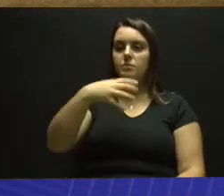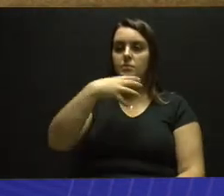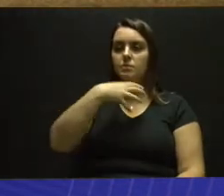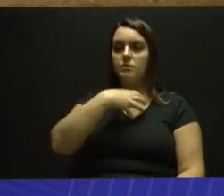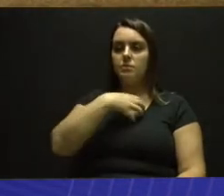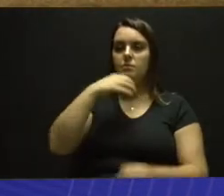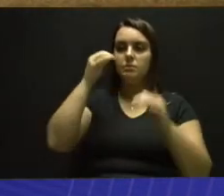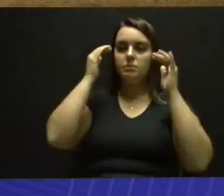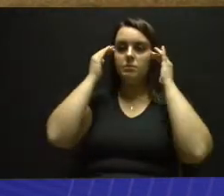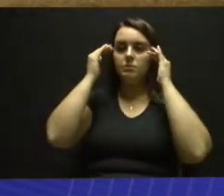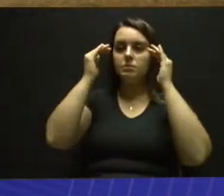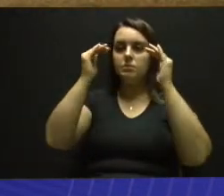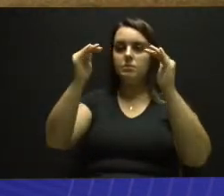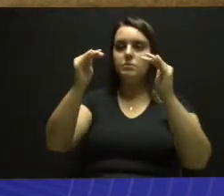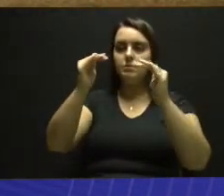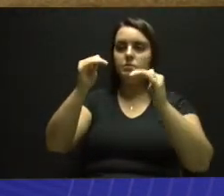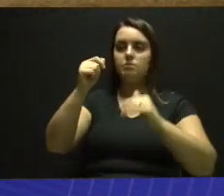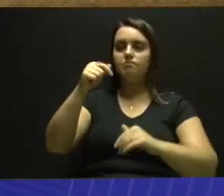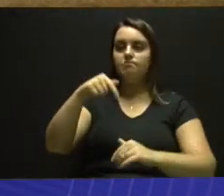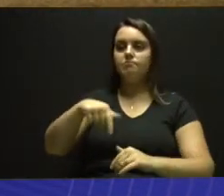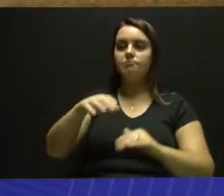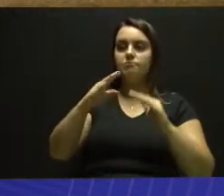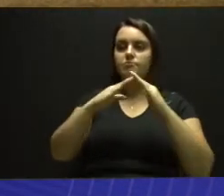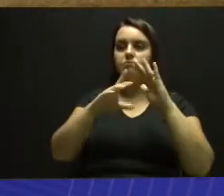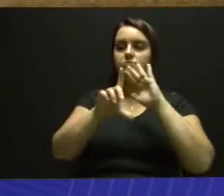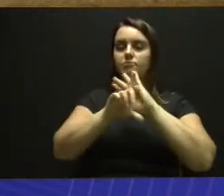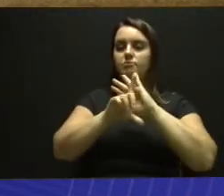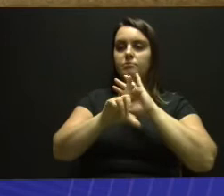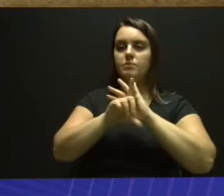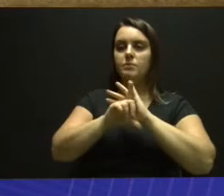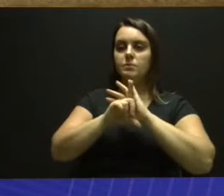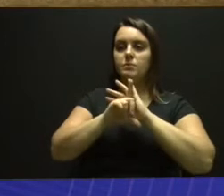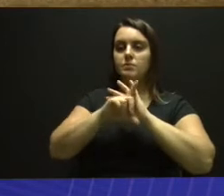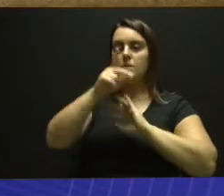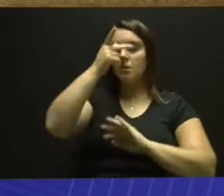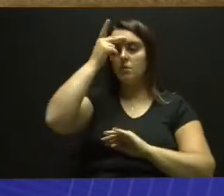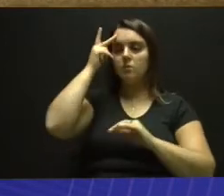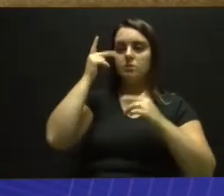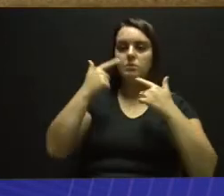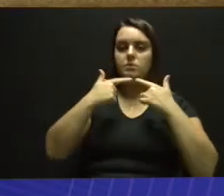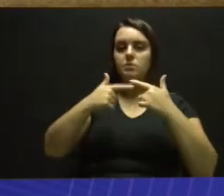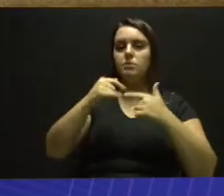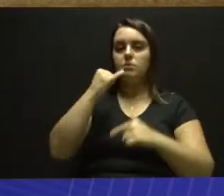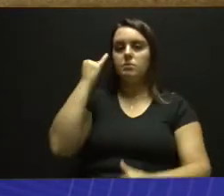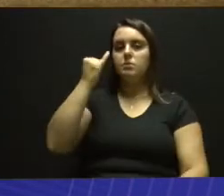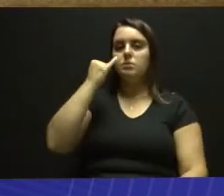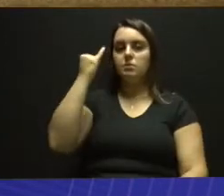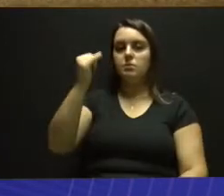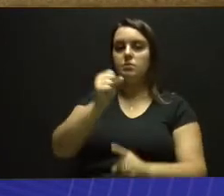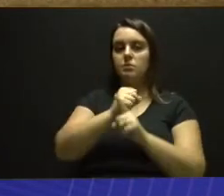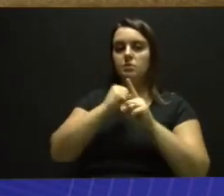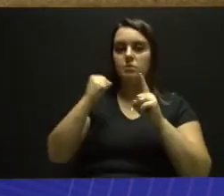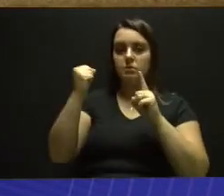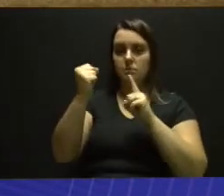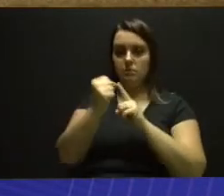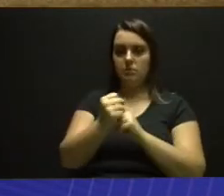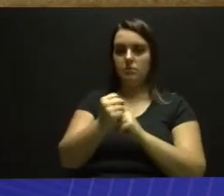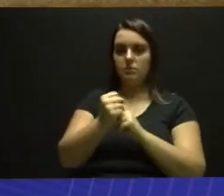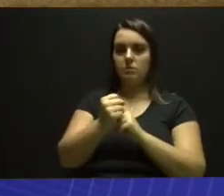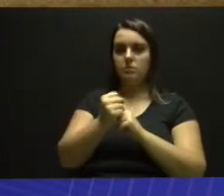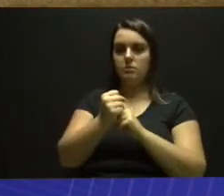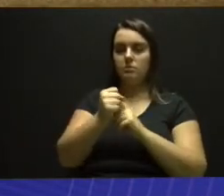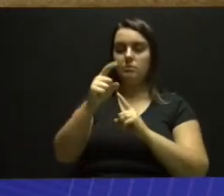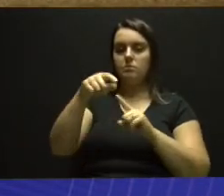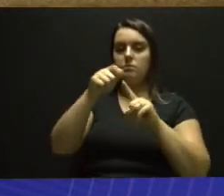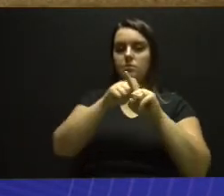muita honra que a câmara municipal homenageia aquele que luta por uma causa tão importante em nossa sociedade neste